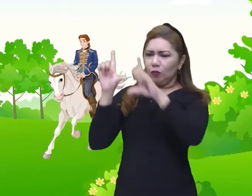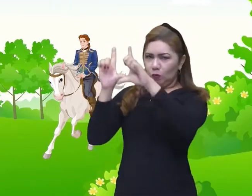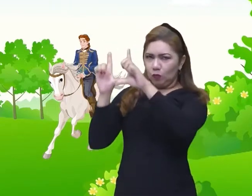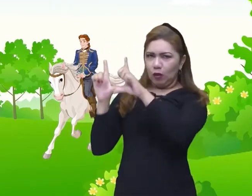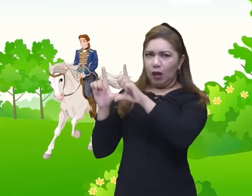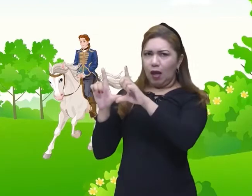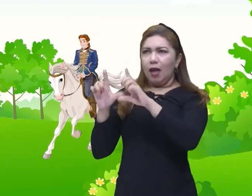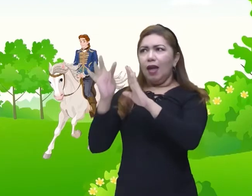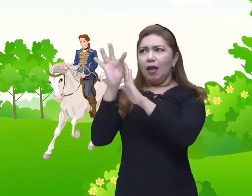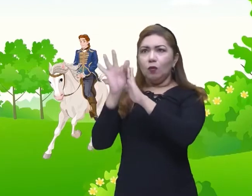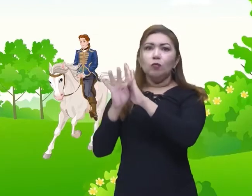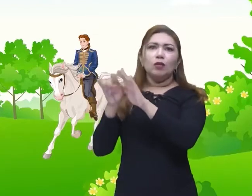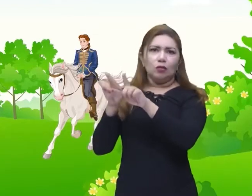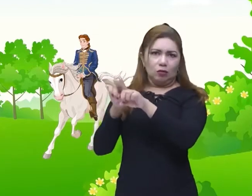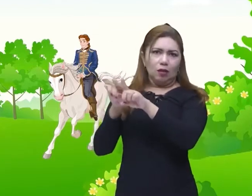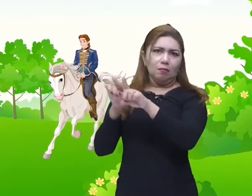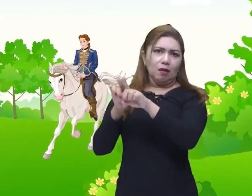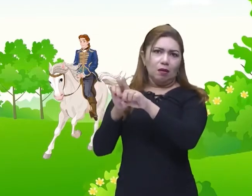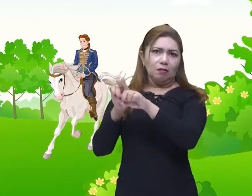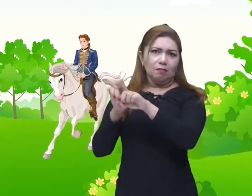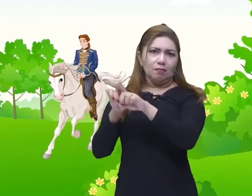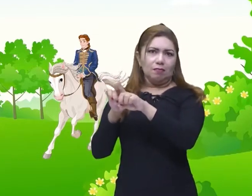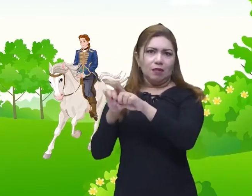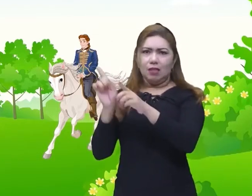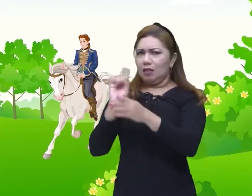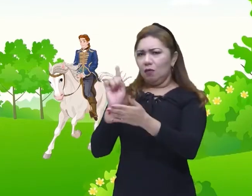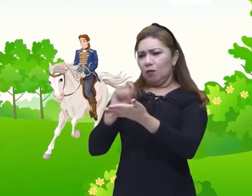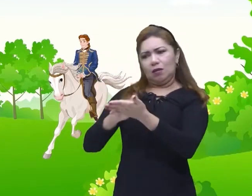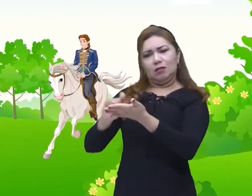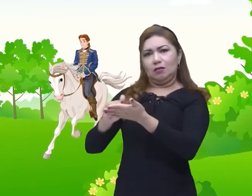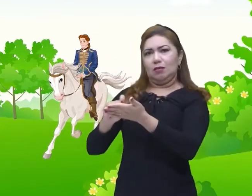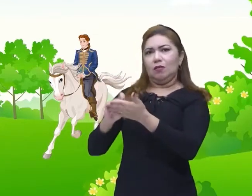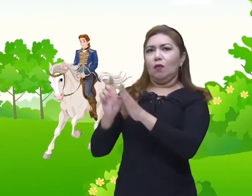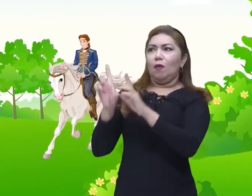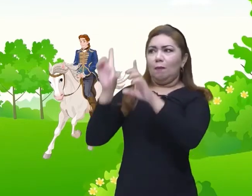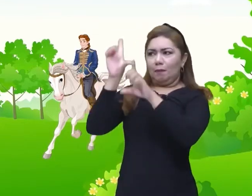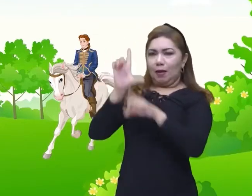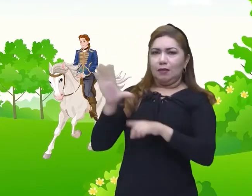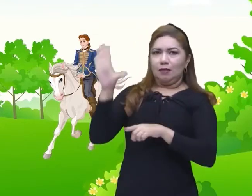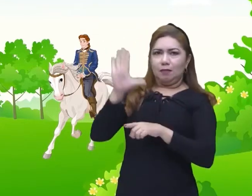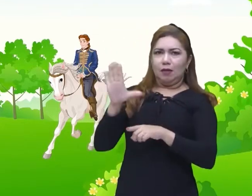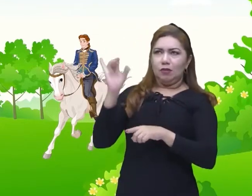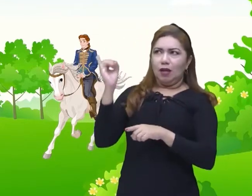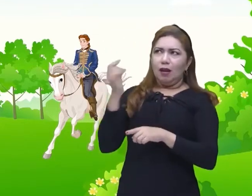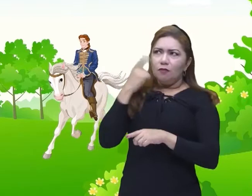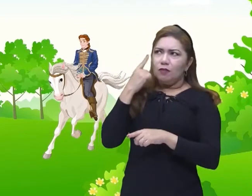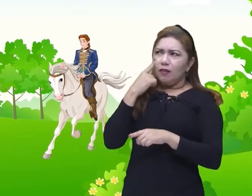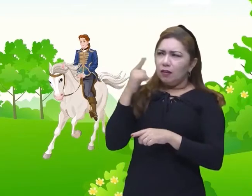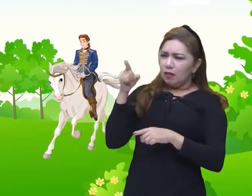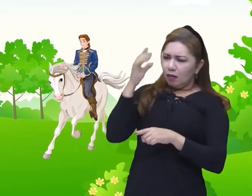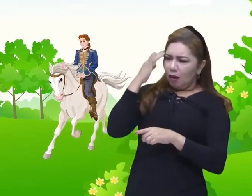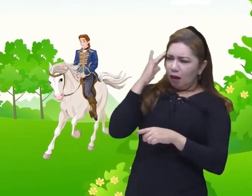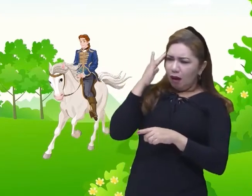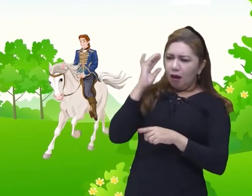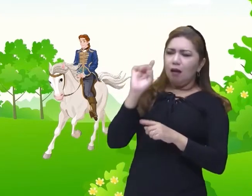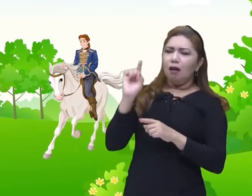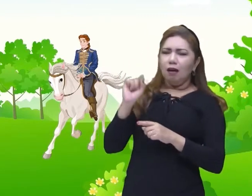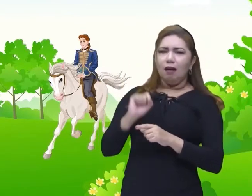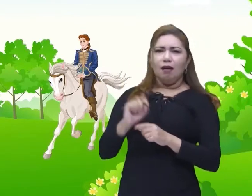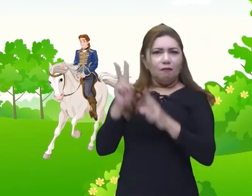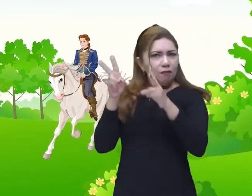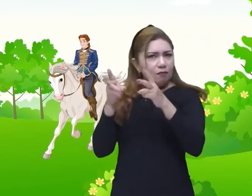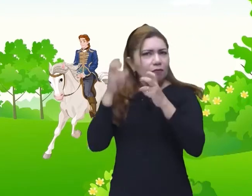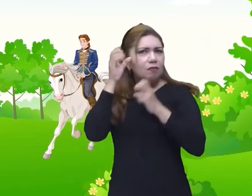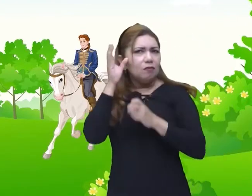consegue identificar o que está querendo nos dizer aquele texto, aquele livro, aquela revista. Estão conseguindo